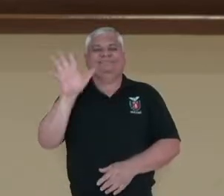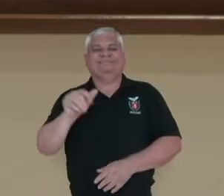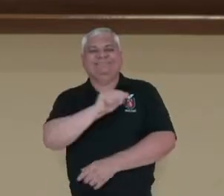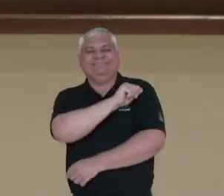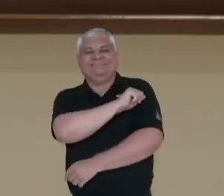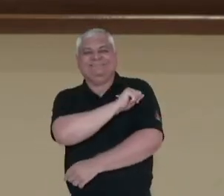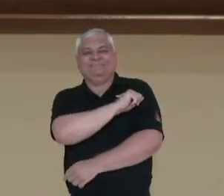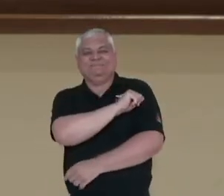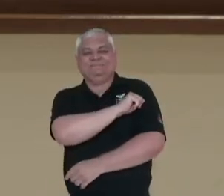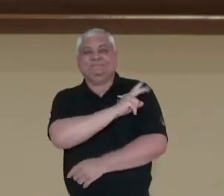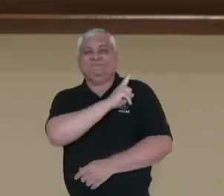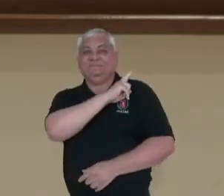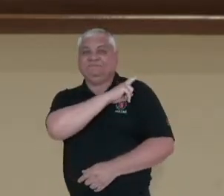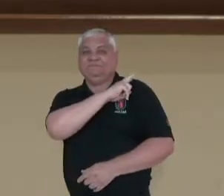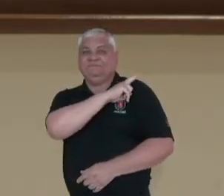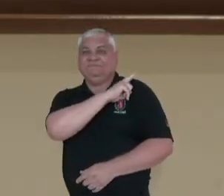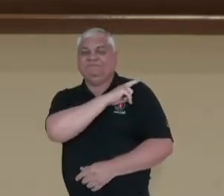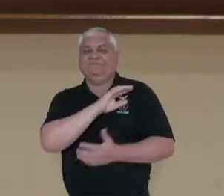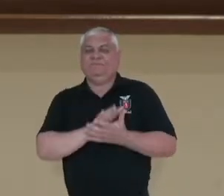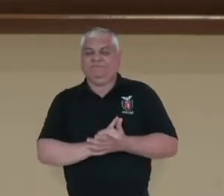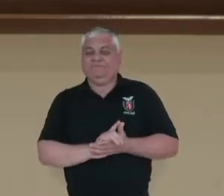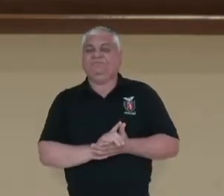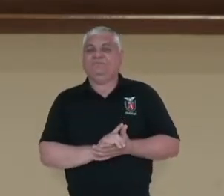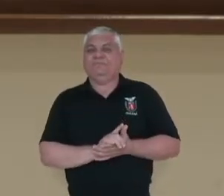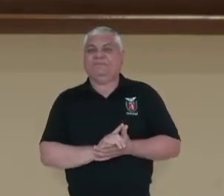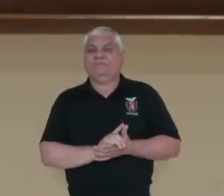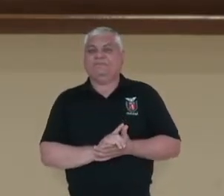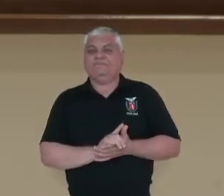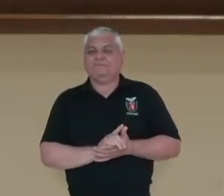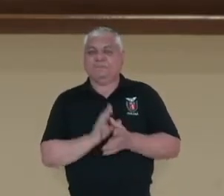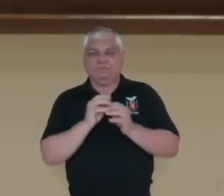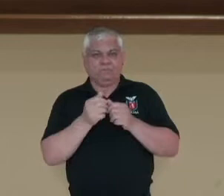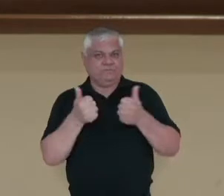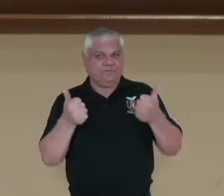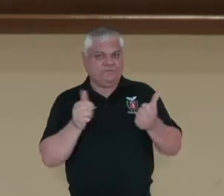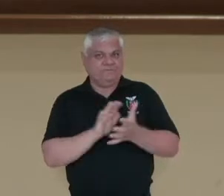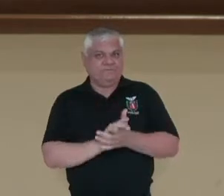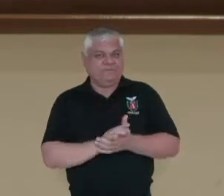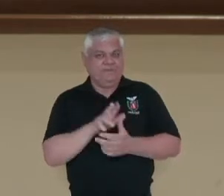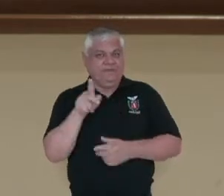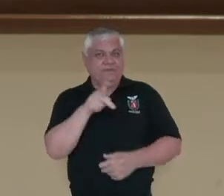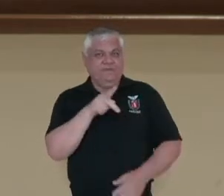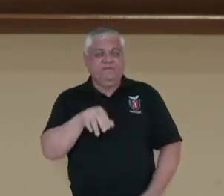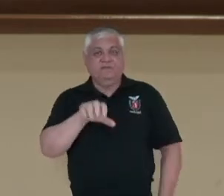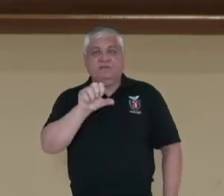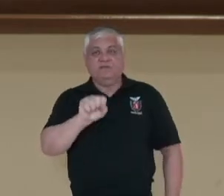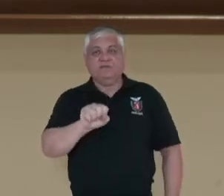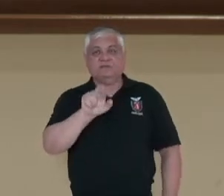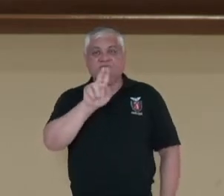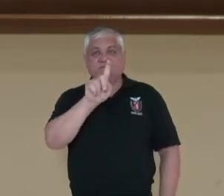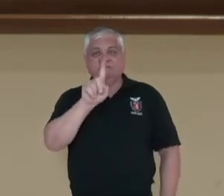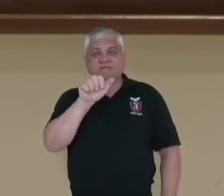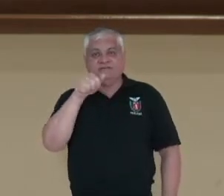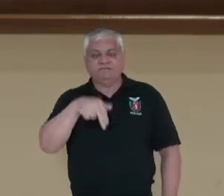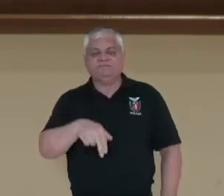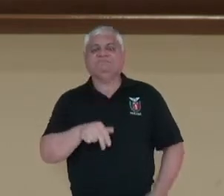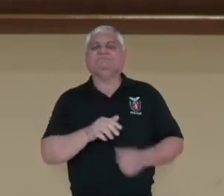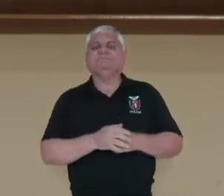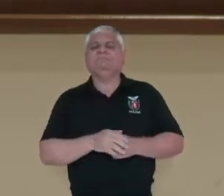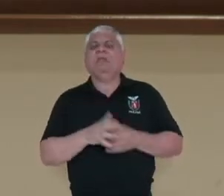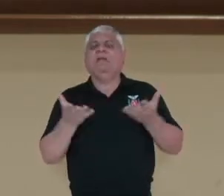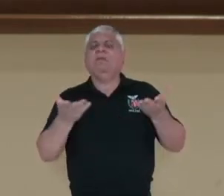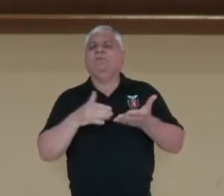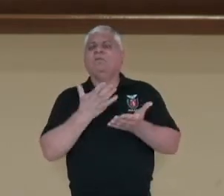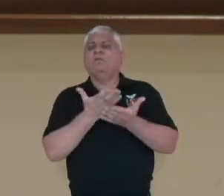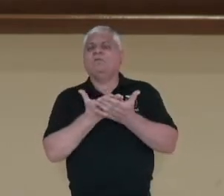Olá, estudantes da segunda série do ensino médio. Tudo bem com vocês? Eu sou a professora Susan dos Anjos e essa